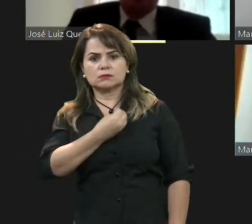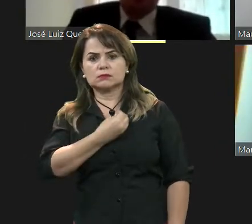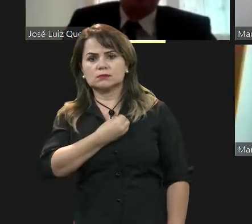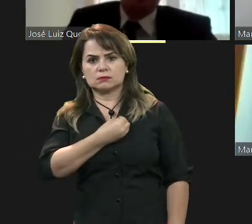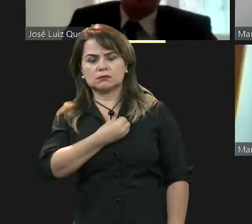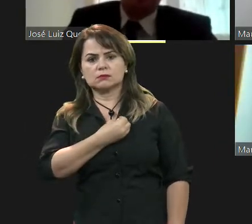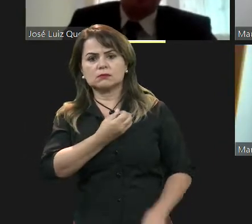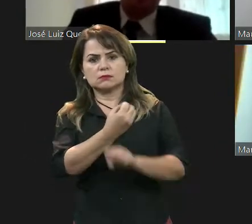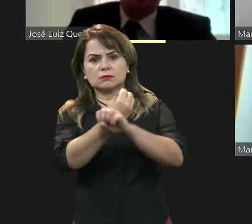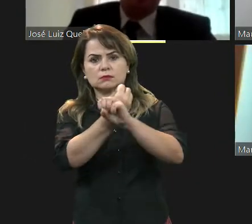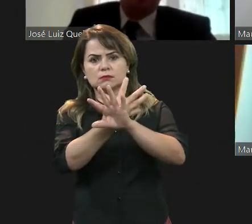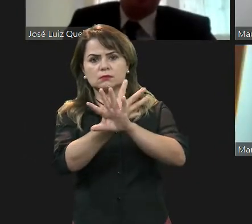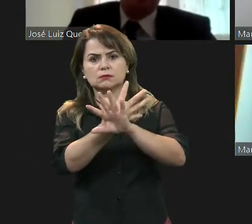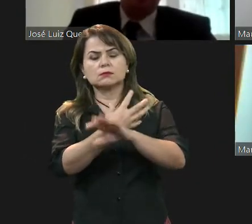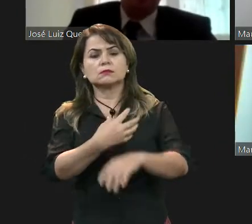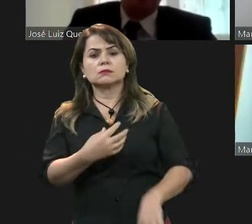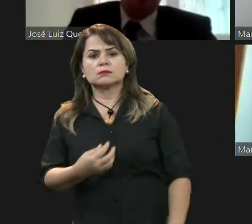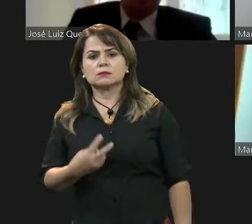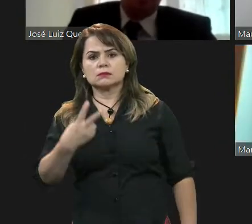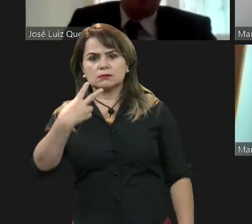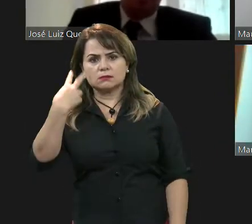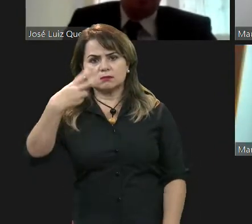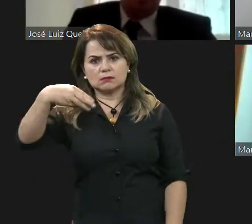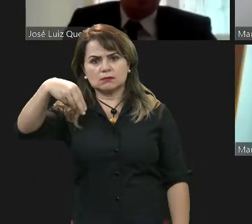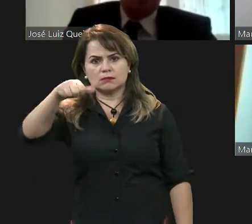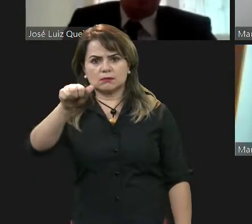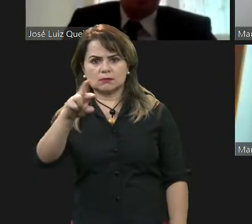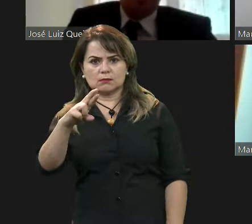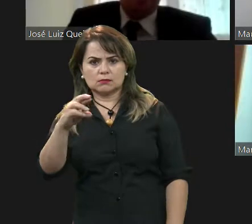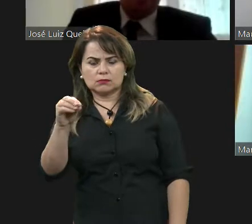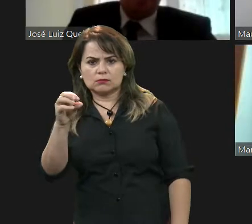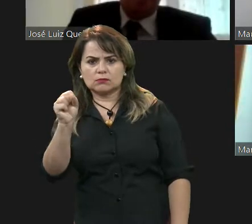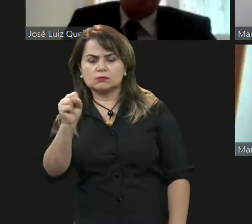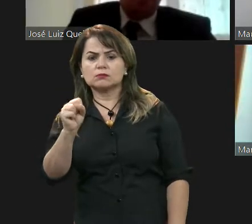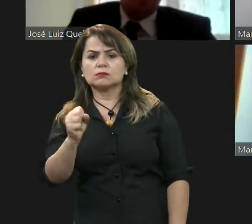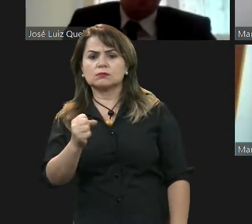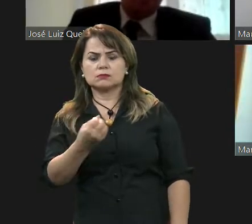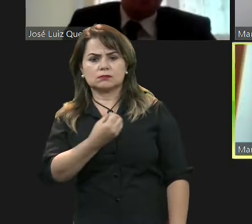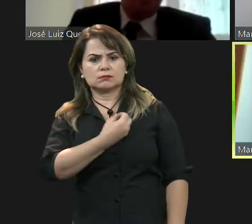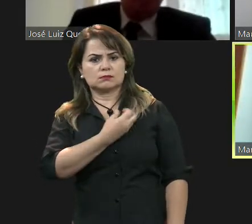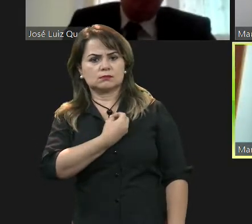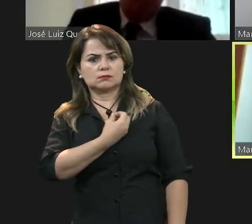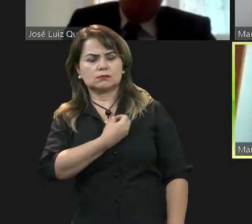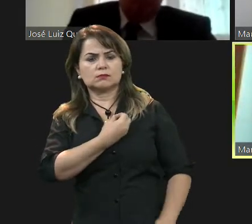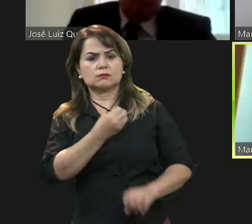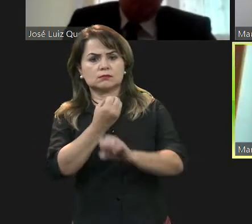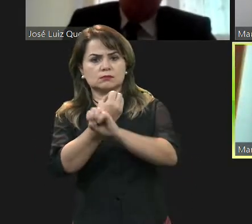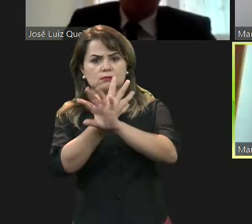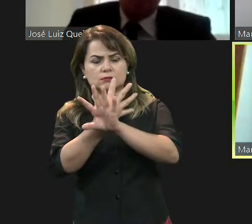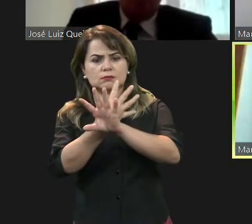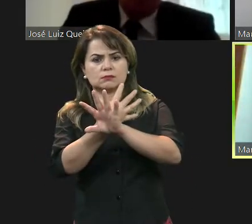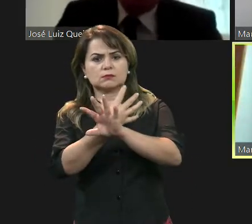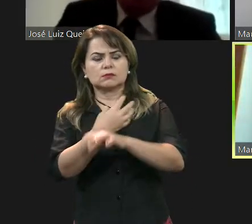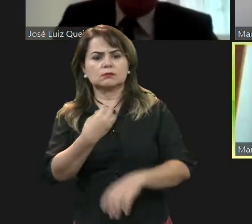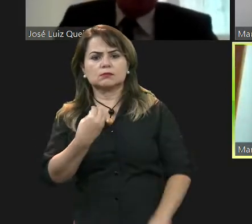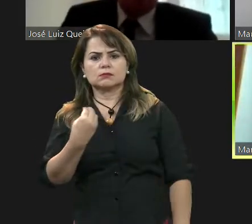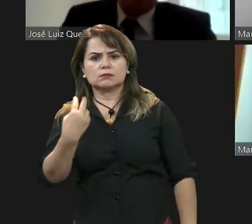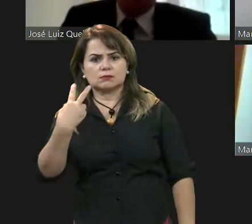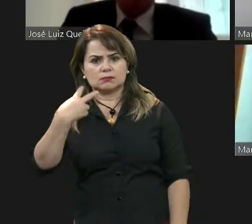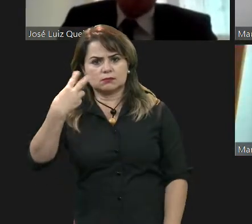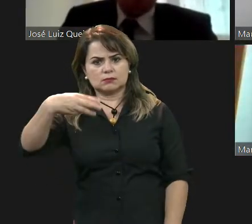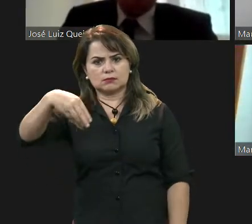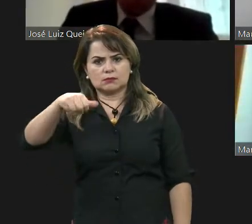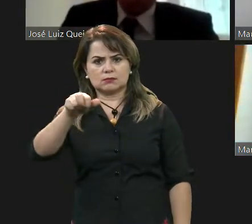Presente. Vereador Marcos Custódio. Presente. Vereador Marcos Rezende,